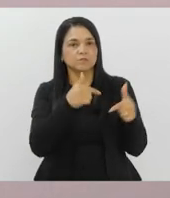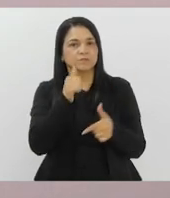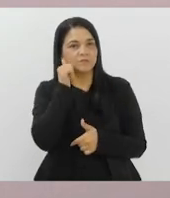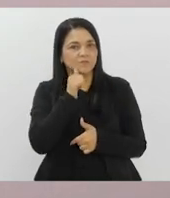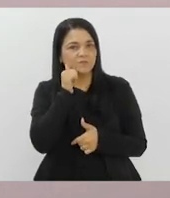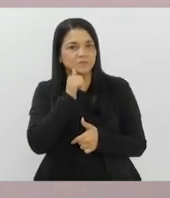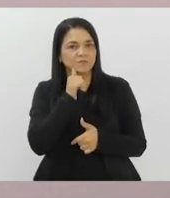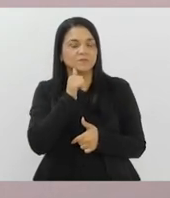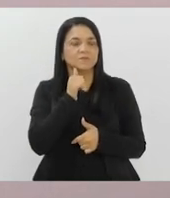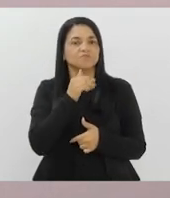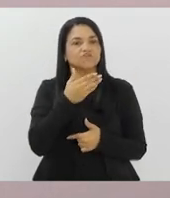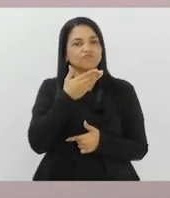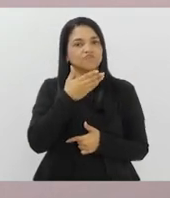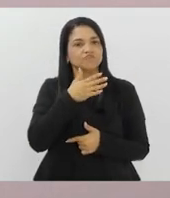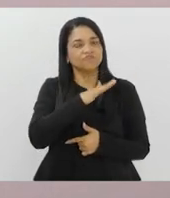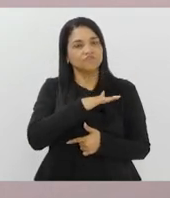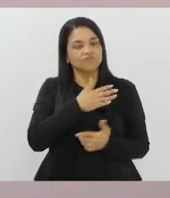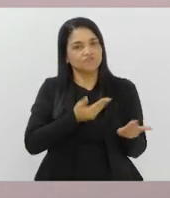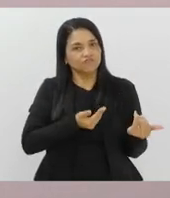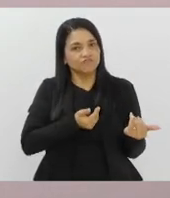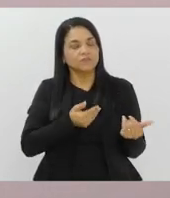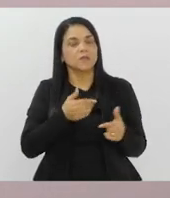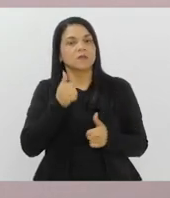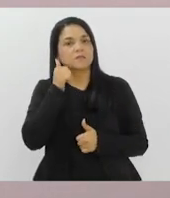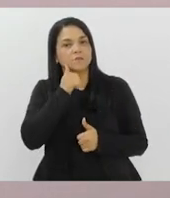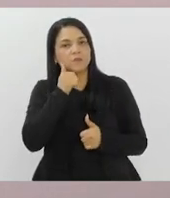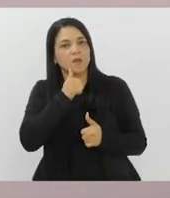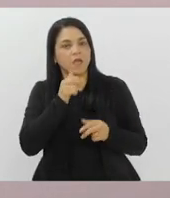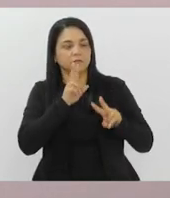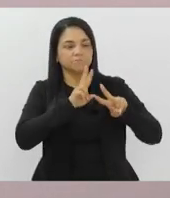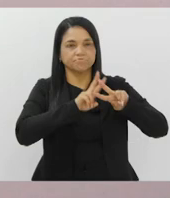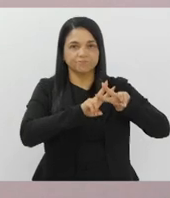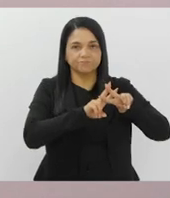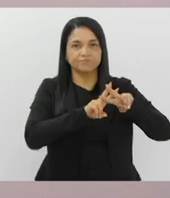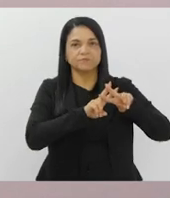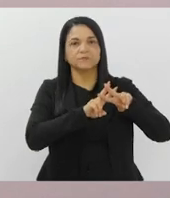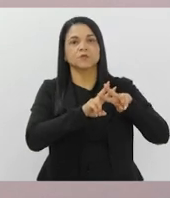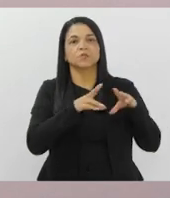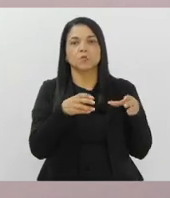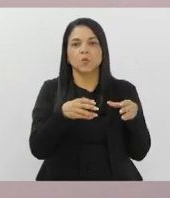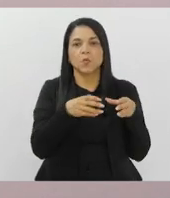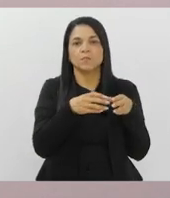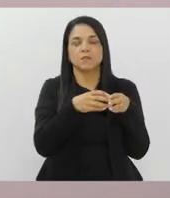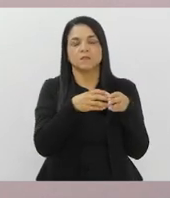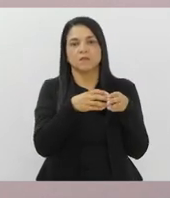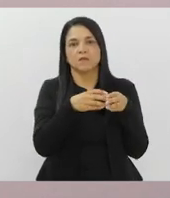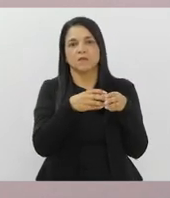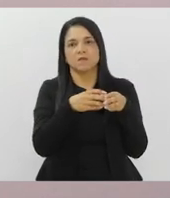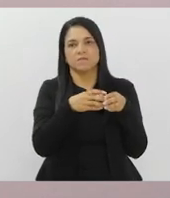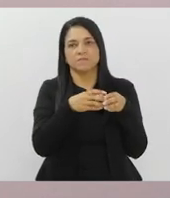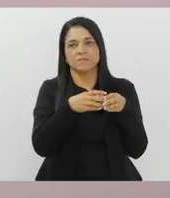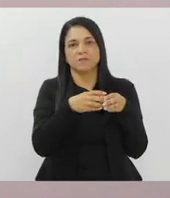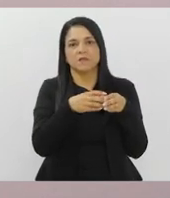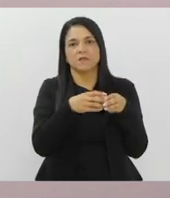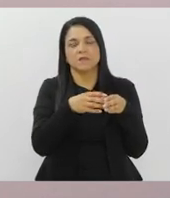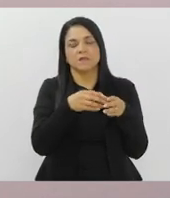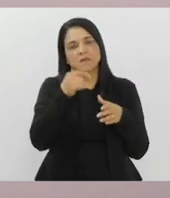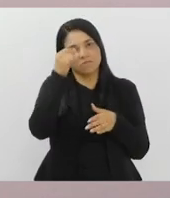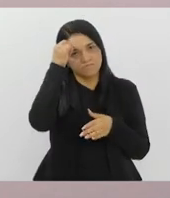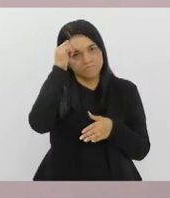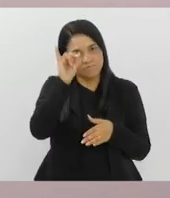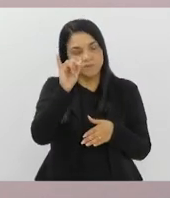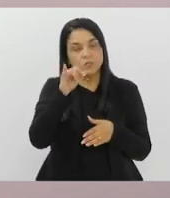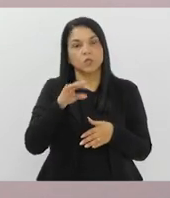e Mulheres em Privação de Liberdade no âmbito do Comitê Estadual de Prevenção e Combate à Tortura do Rio de Janeiro. A senhora dispõe